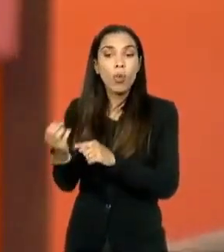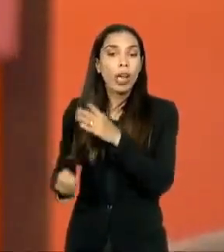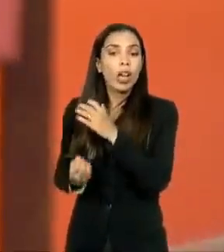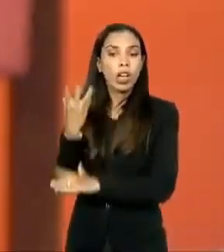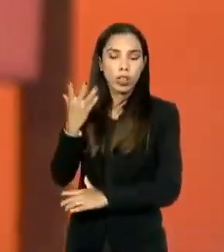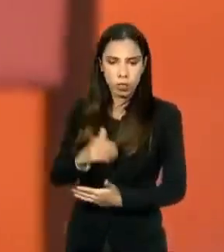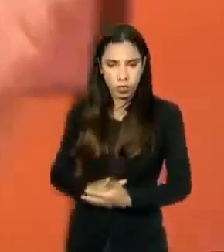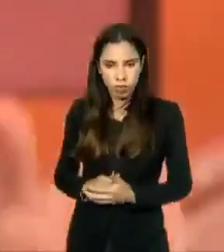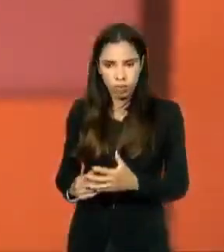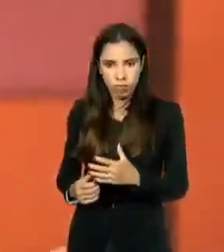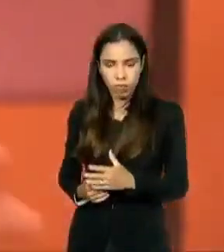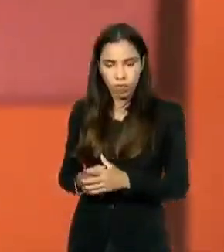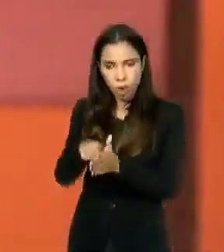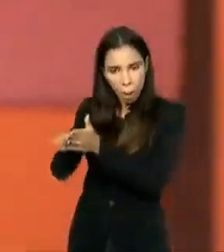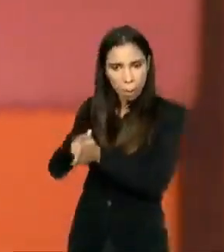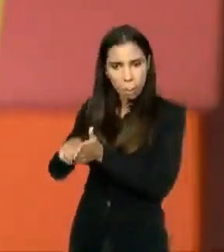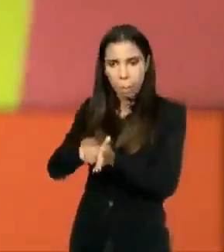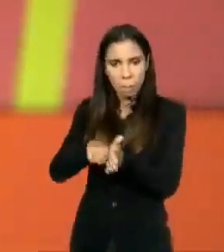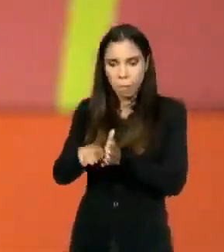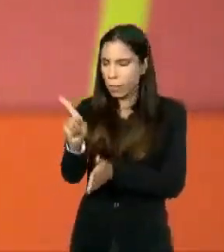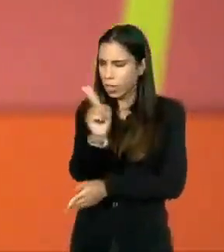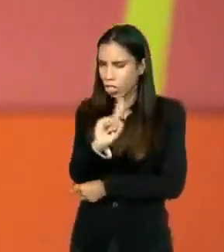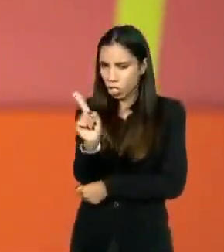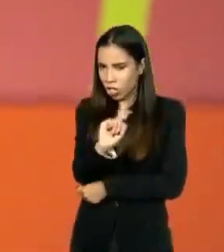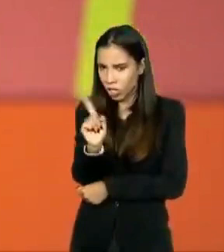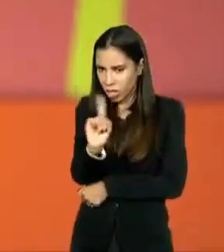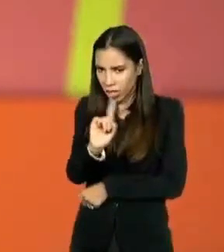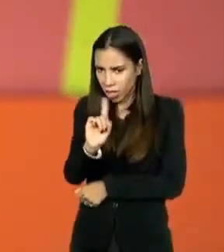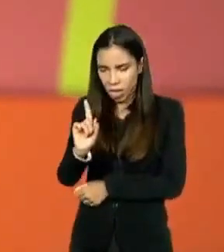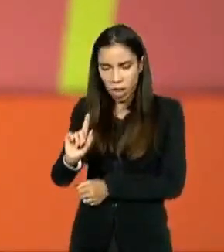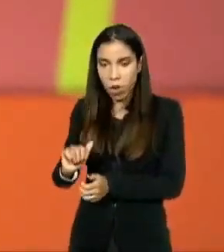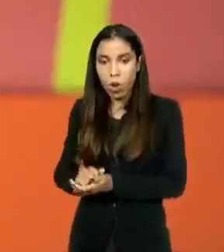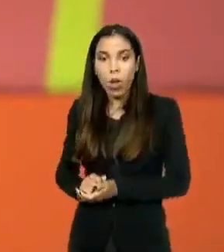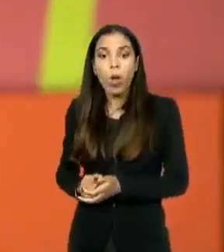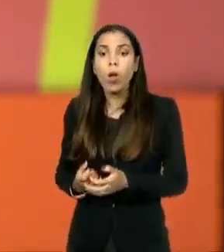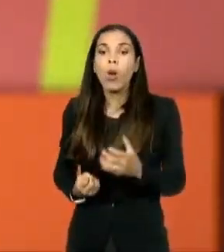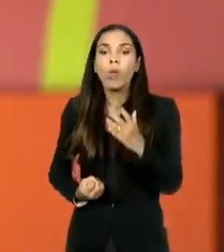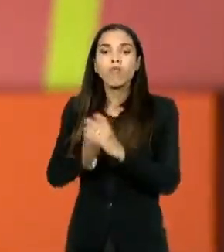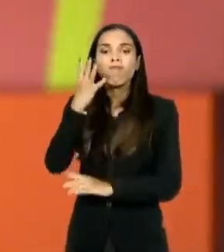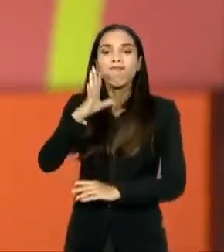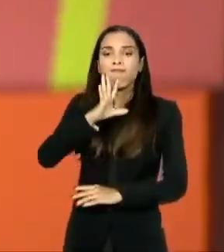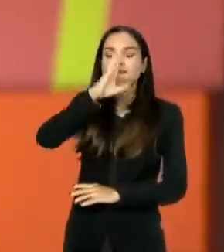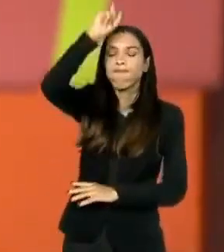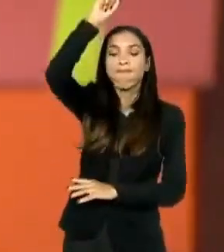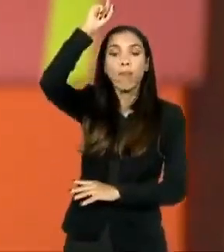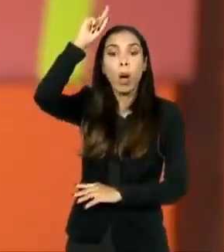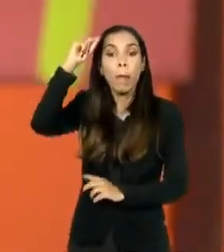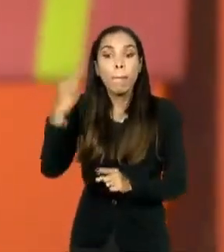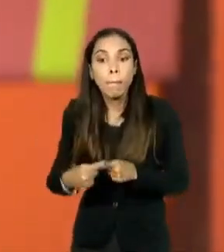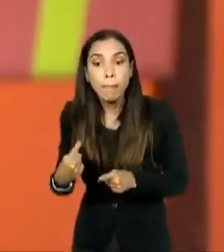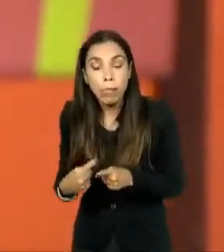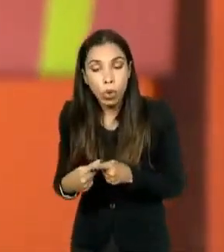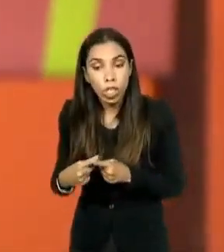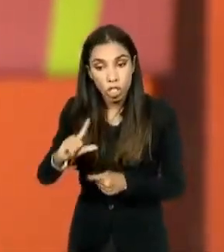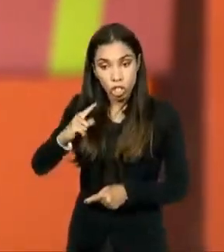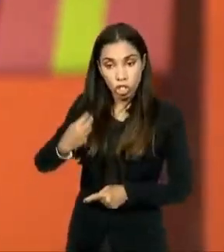ele não surgiu assim, de uma pesquisa, não. Ele foi um filme que surgiu de repente, porque existia um